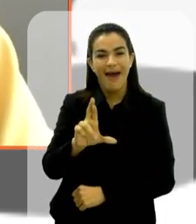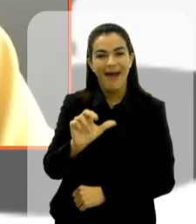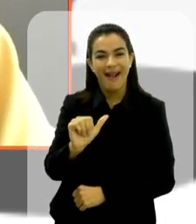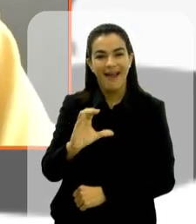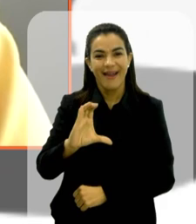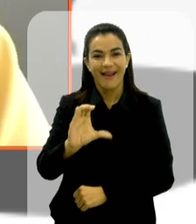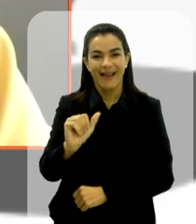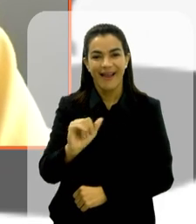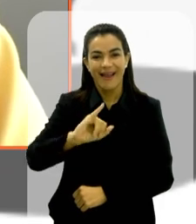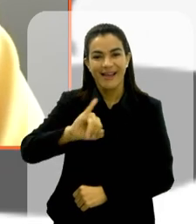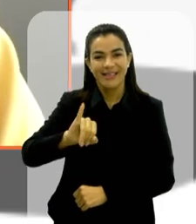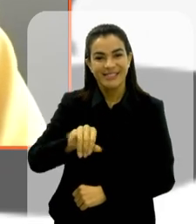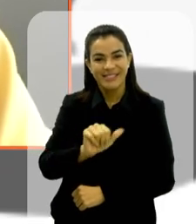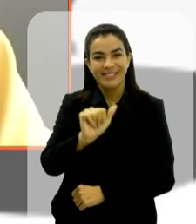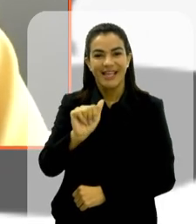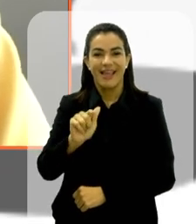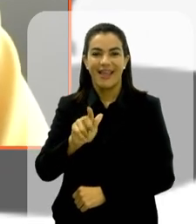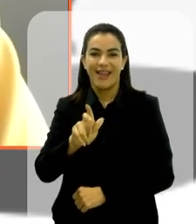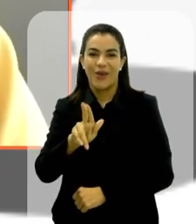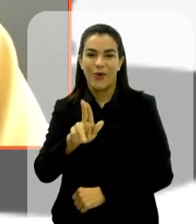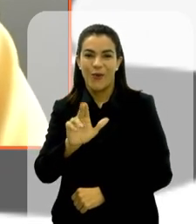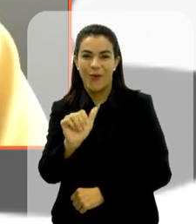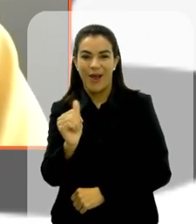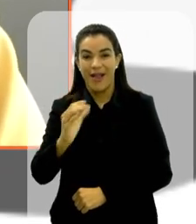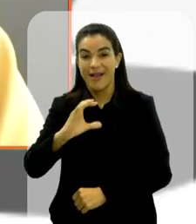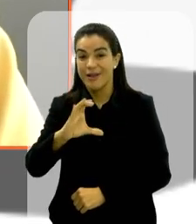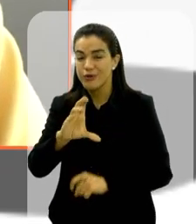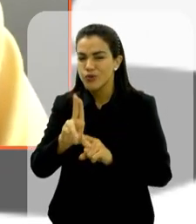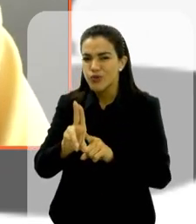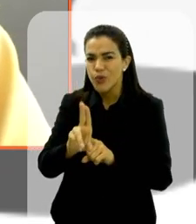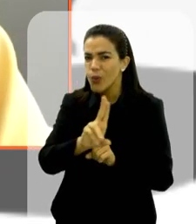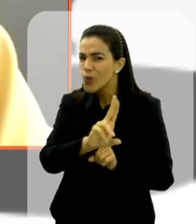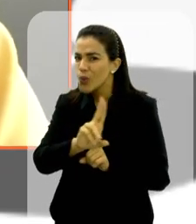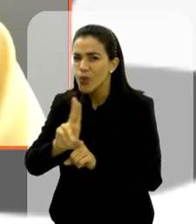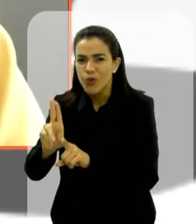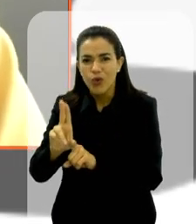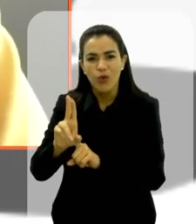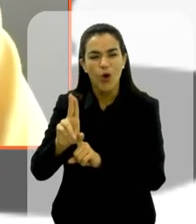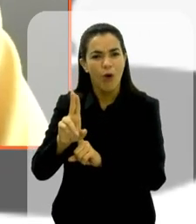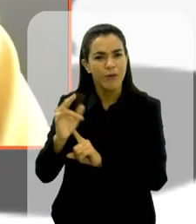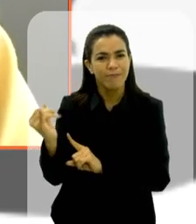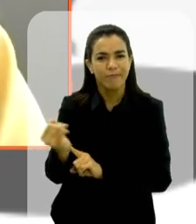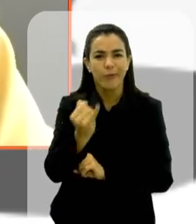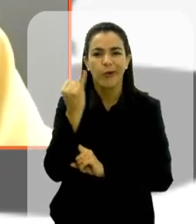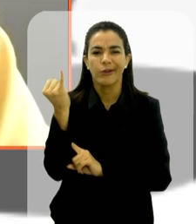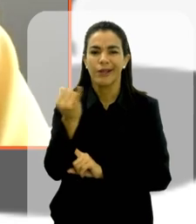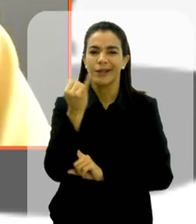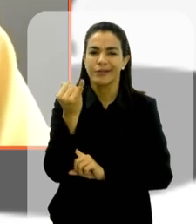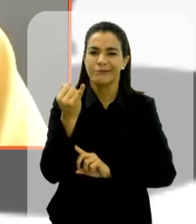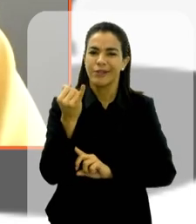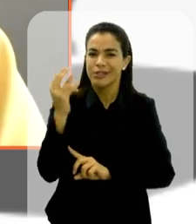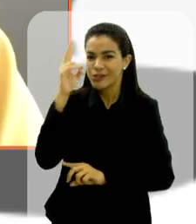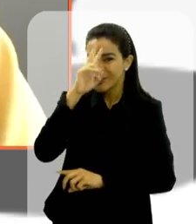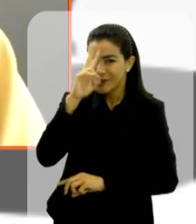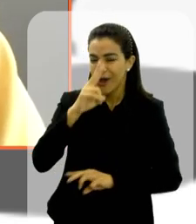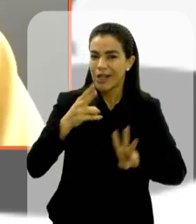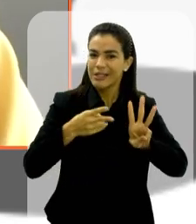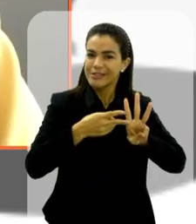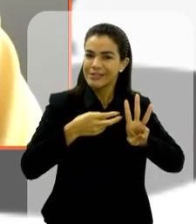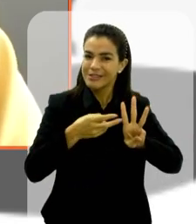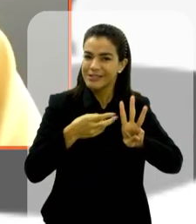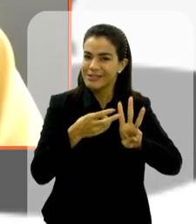Guaçu. Esse nome expressivo da história indígena e da história do